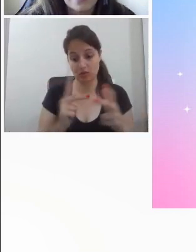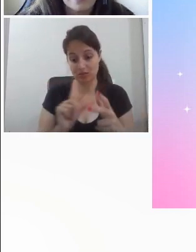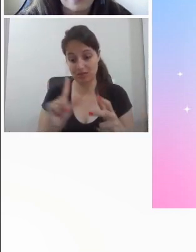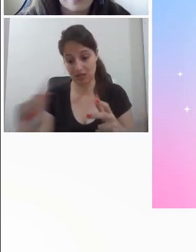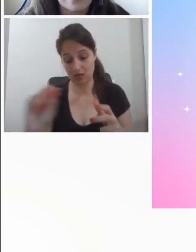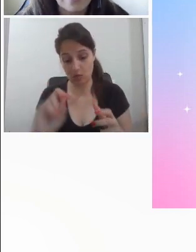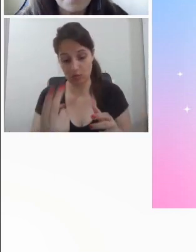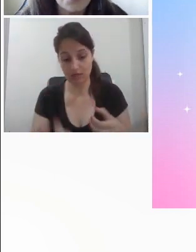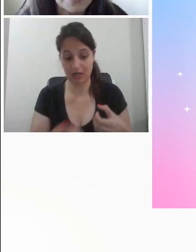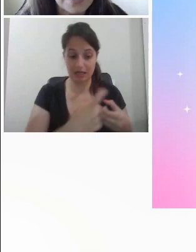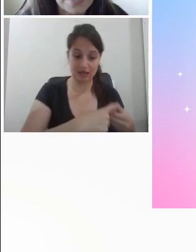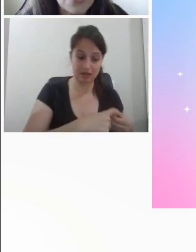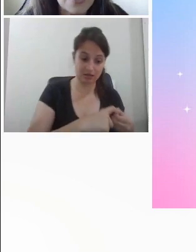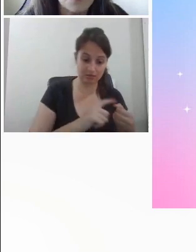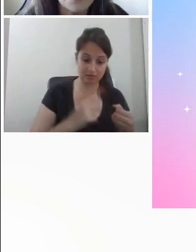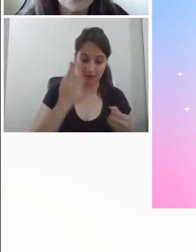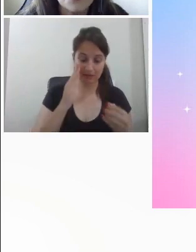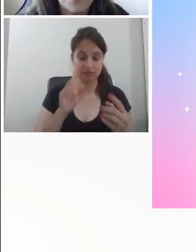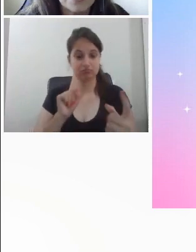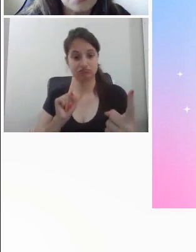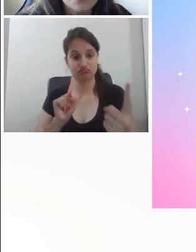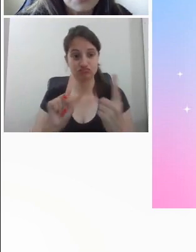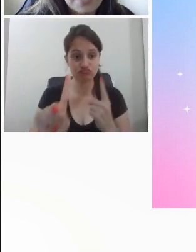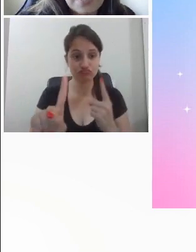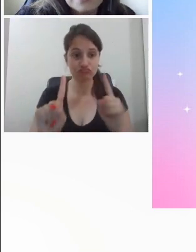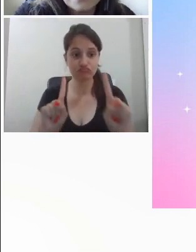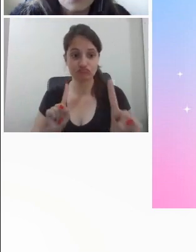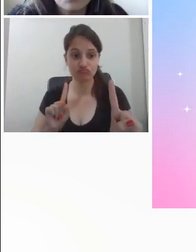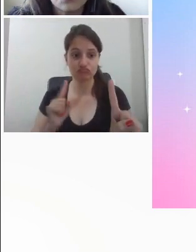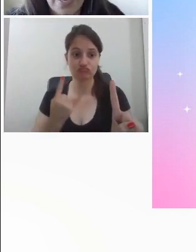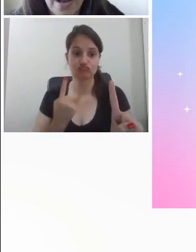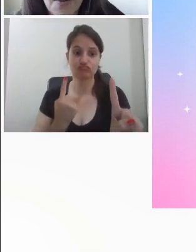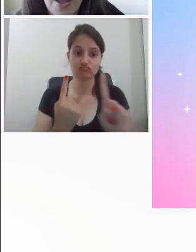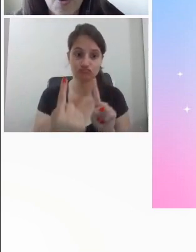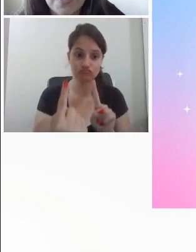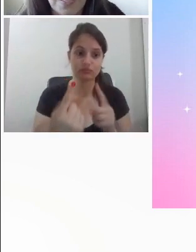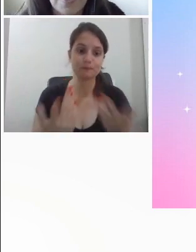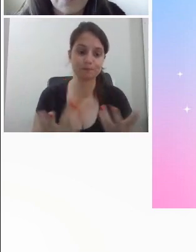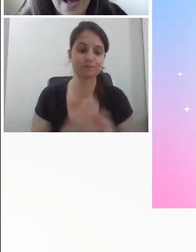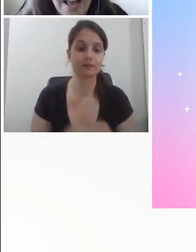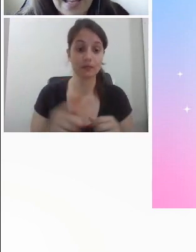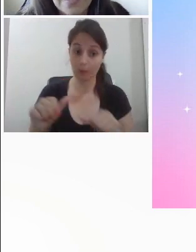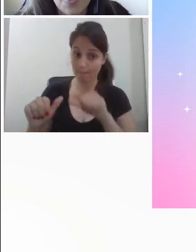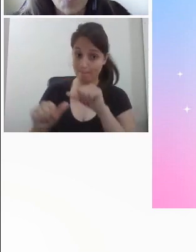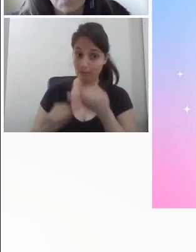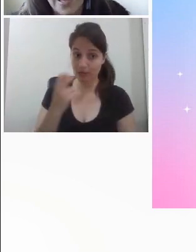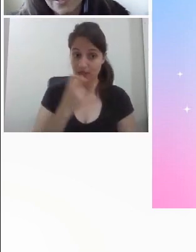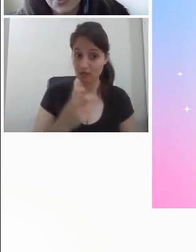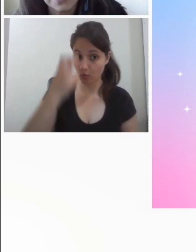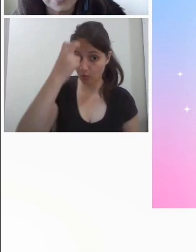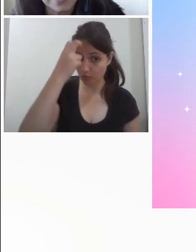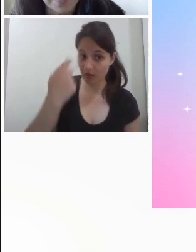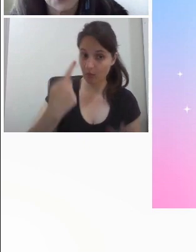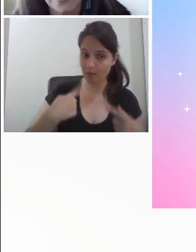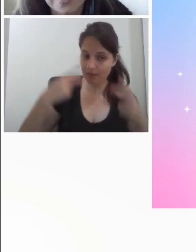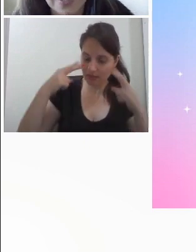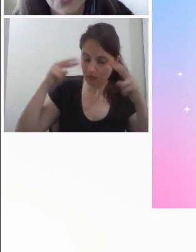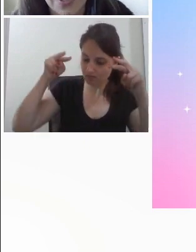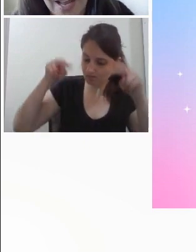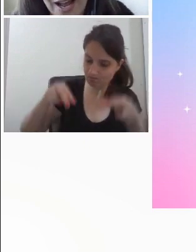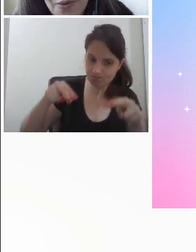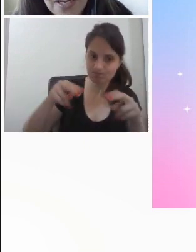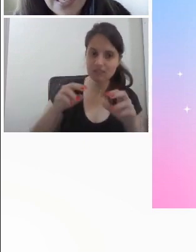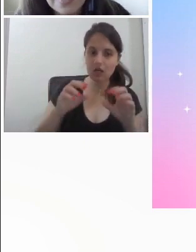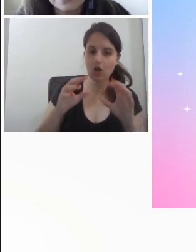eh aqui é importante quando a gente fala de mudança cultural é observar esse complexo sistema